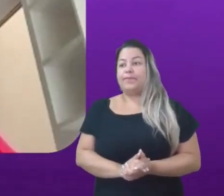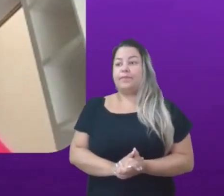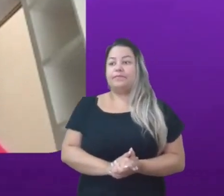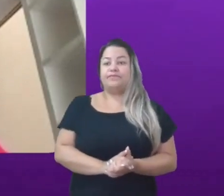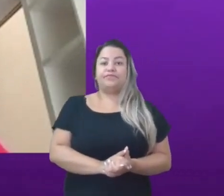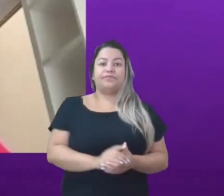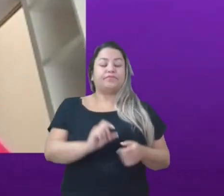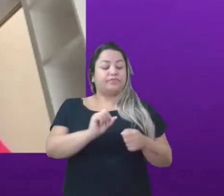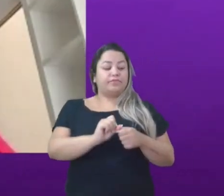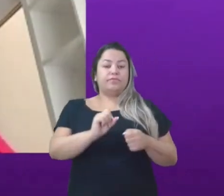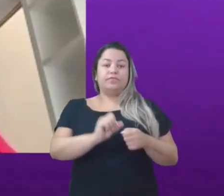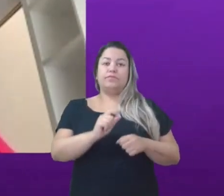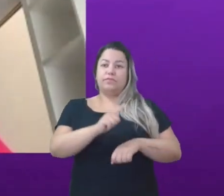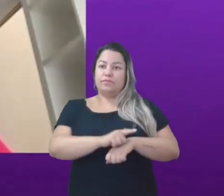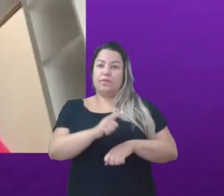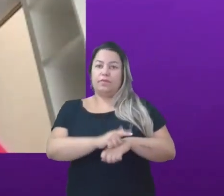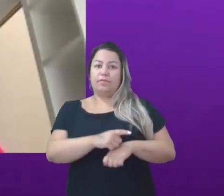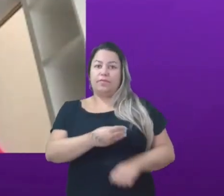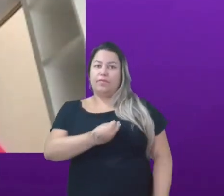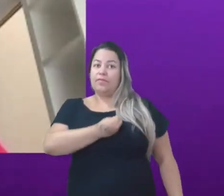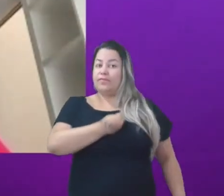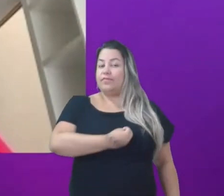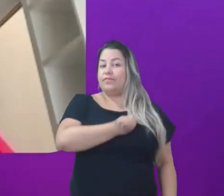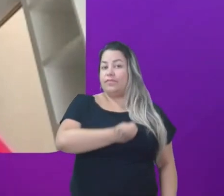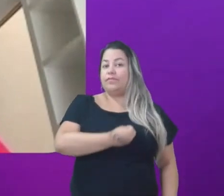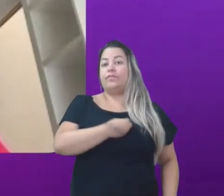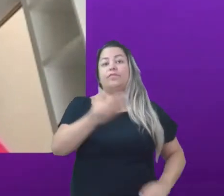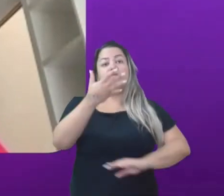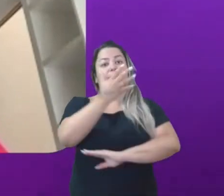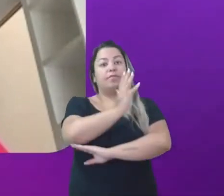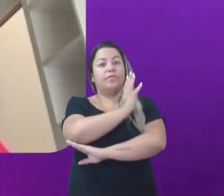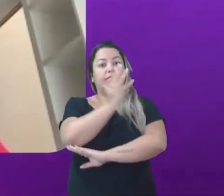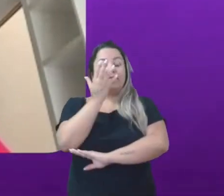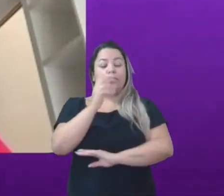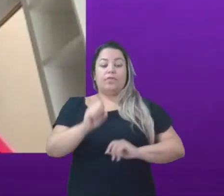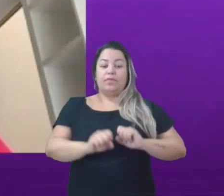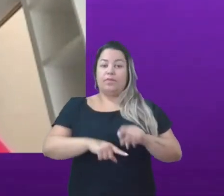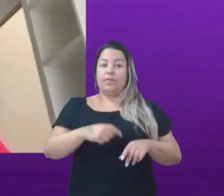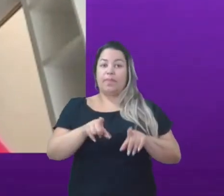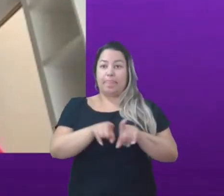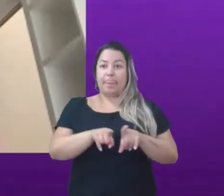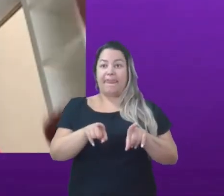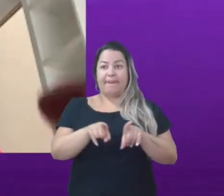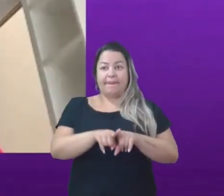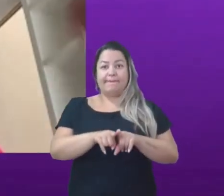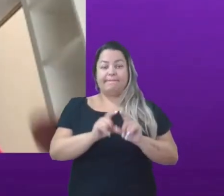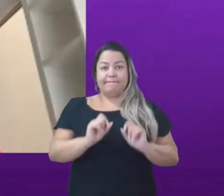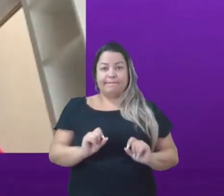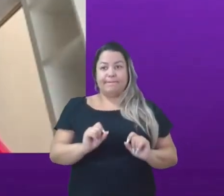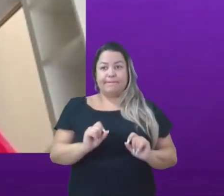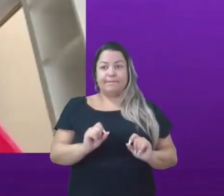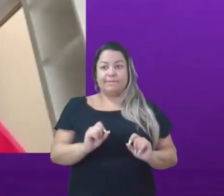produtores, eles desempenham um papel vital na preservação ambiental e na produção sustentável, além